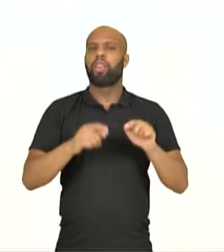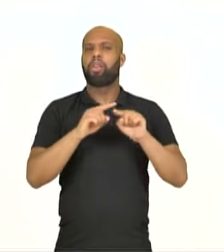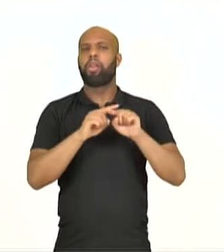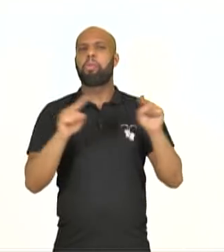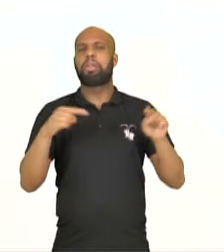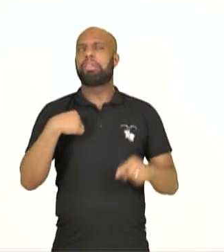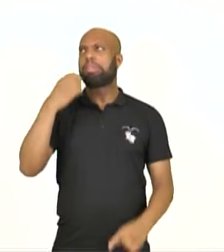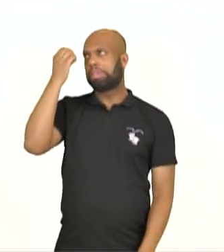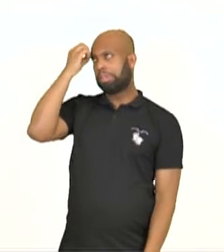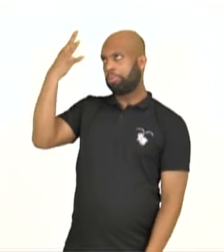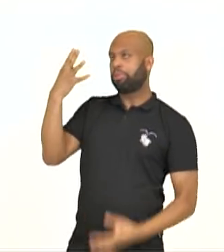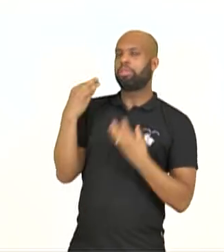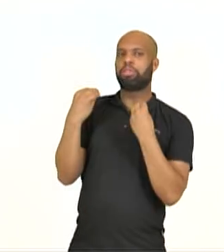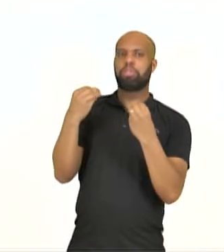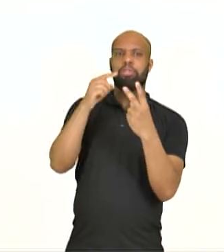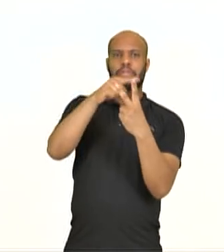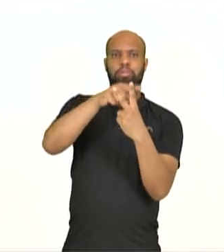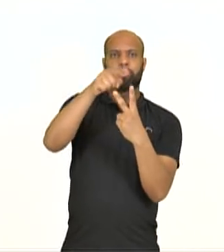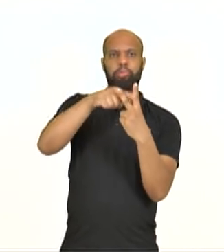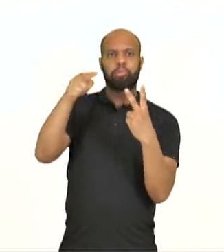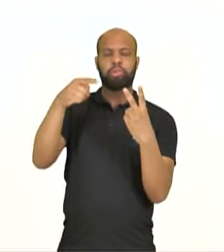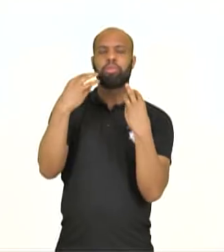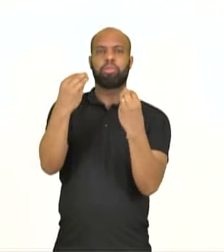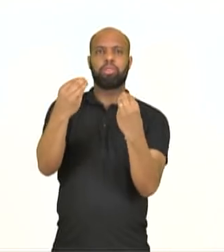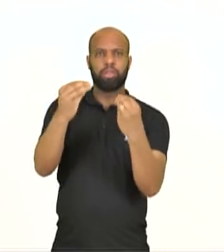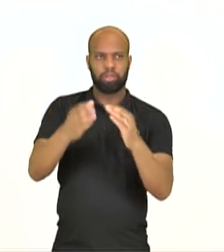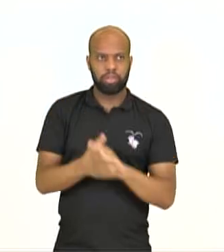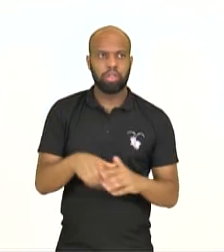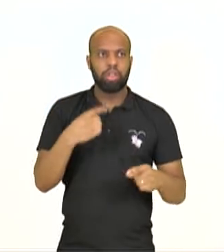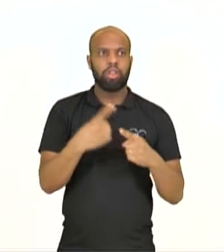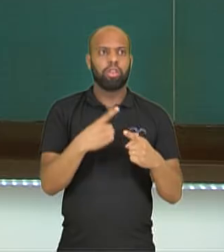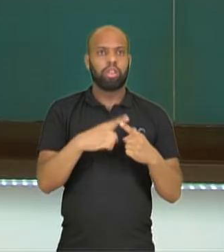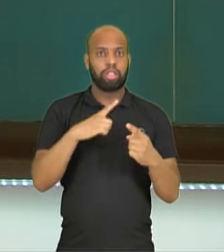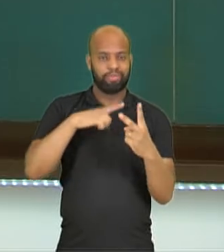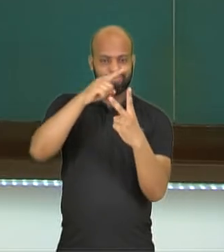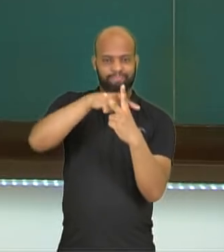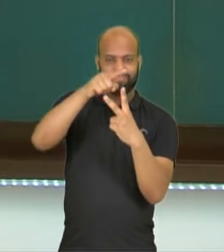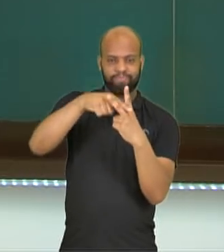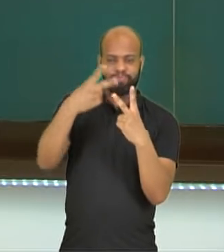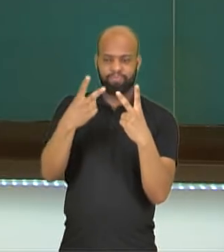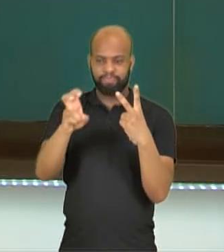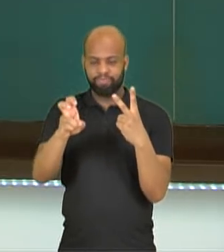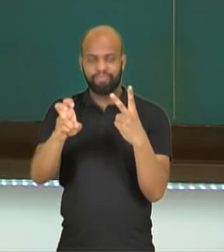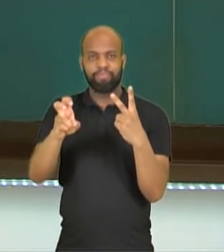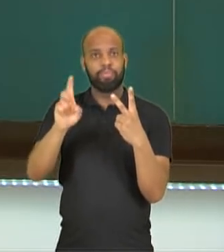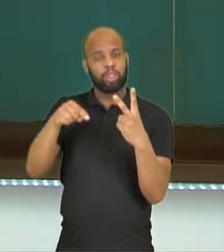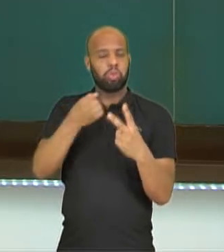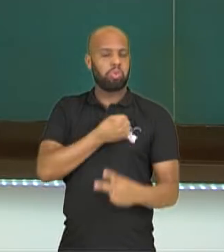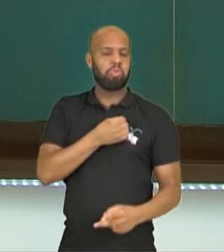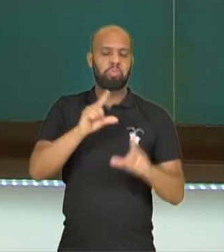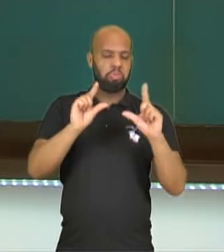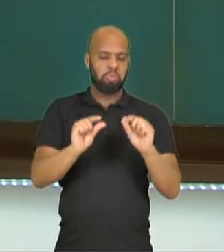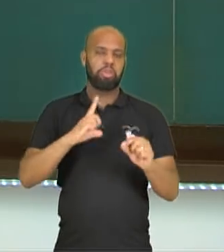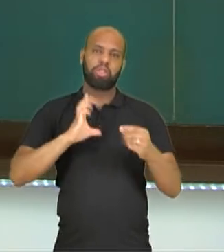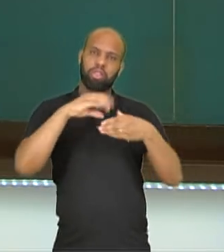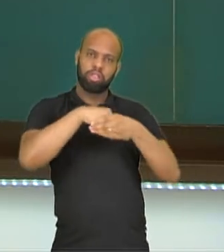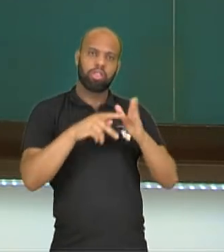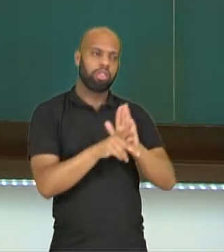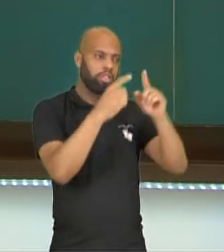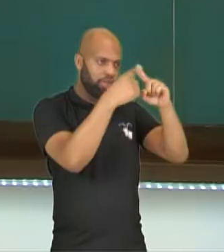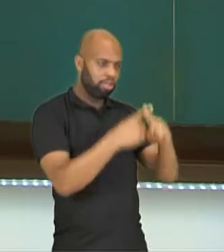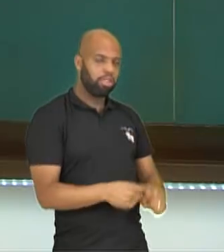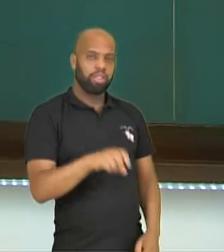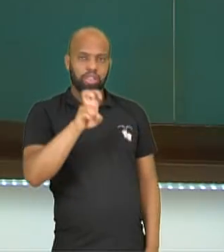não lembro como é que calcula a raiz quadrada, professora, né? Porque você pegou a raiz quadrada de 25, 25 é um número pequenininho, tá na tabuada do